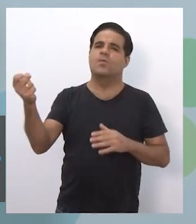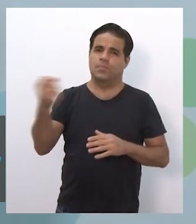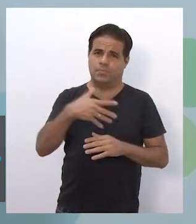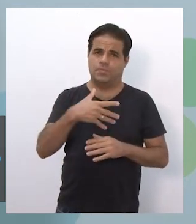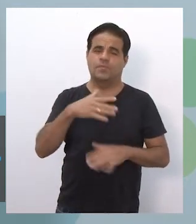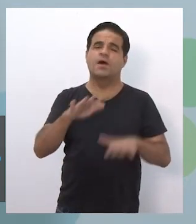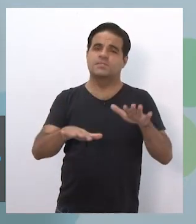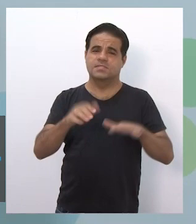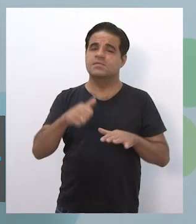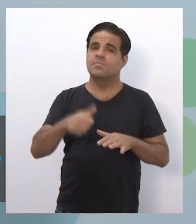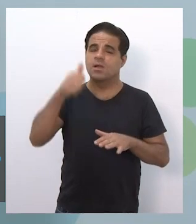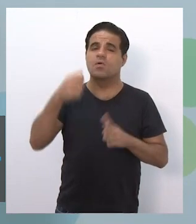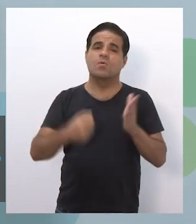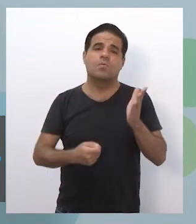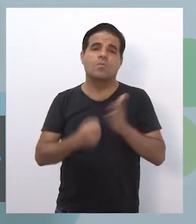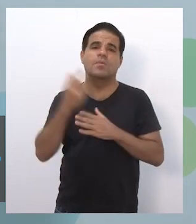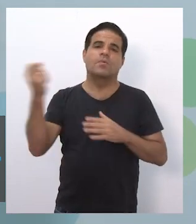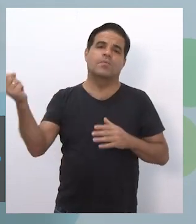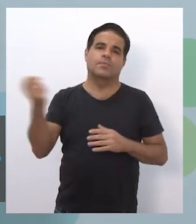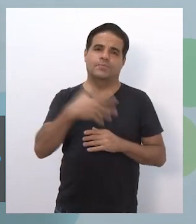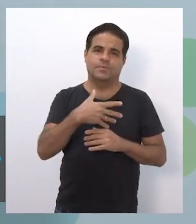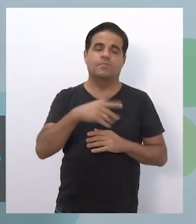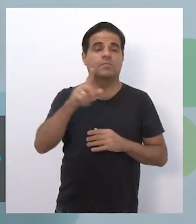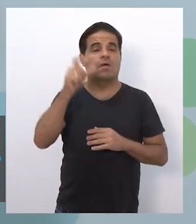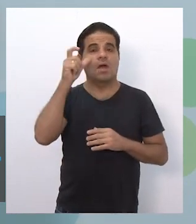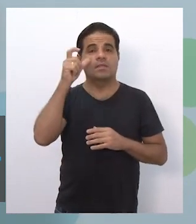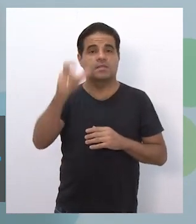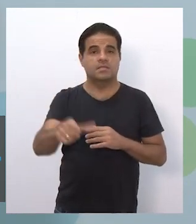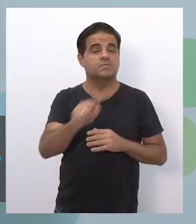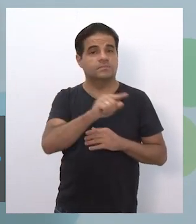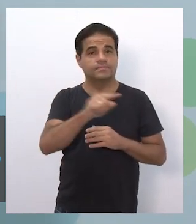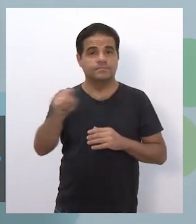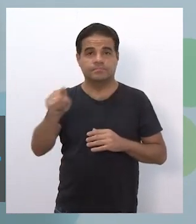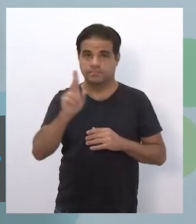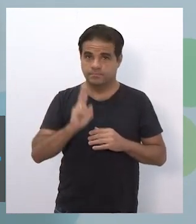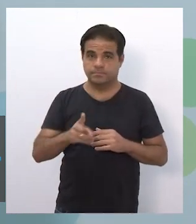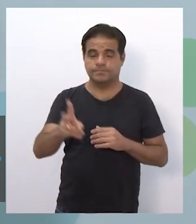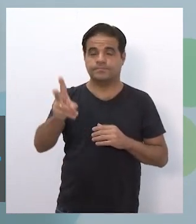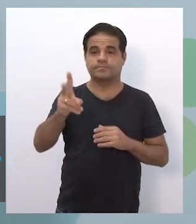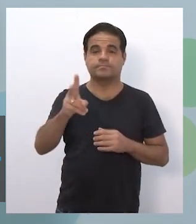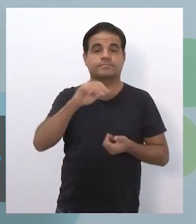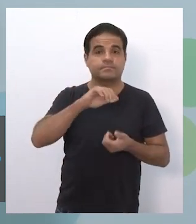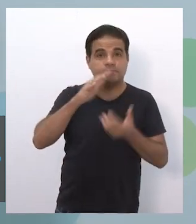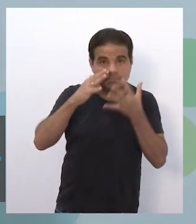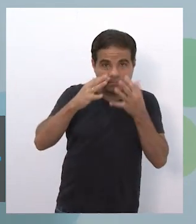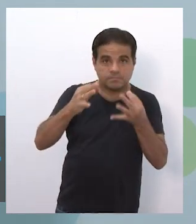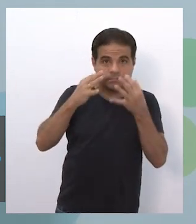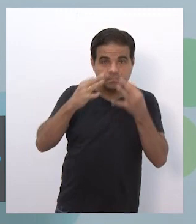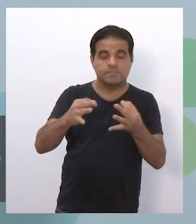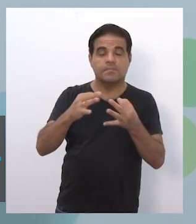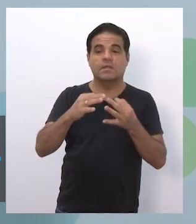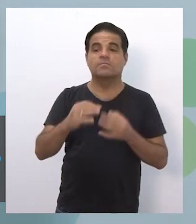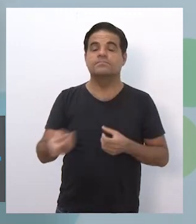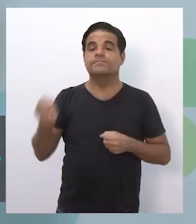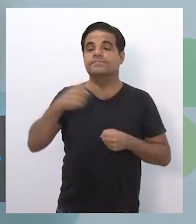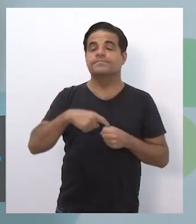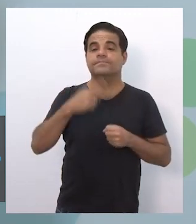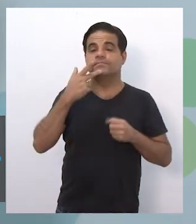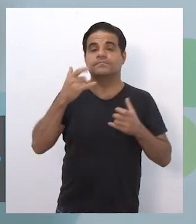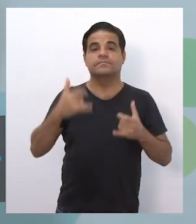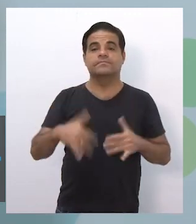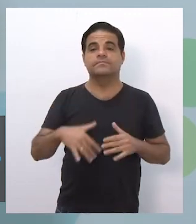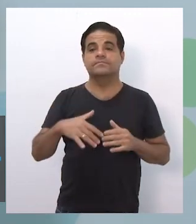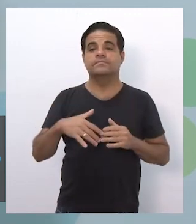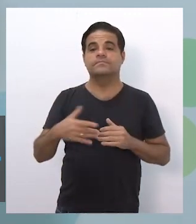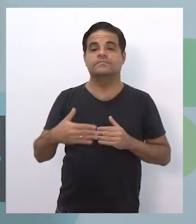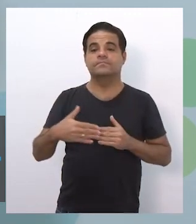a pena você comprar um novo, né? Então, é interessante vocês sempre se atentar. E voltando a falar um pouquinho do Ryzen que veio